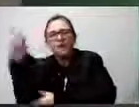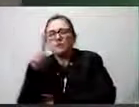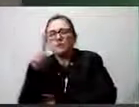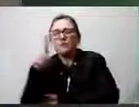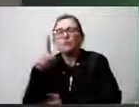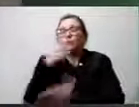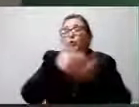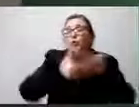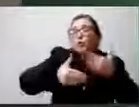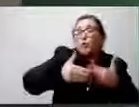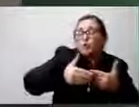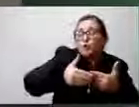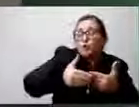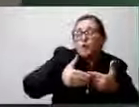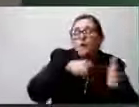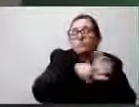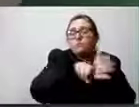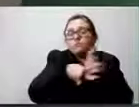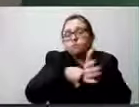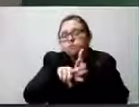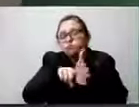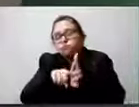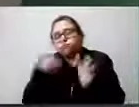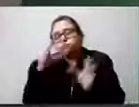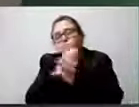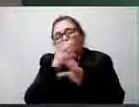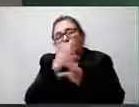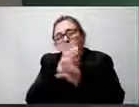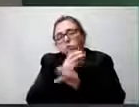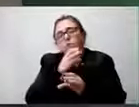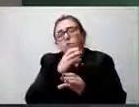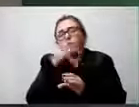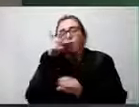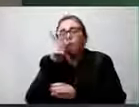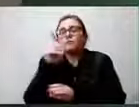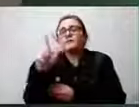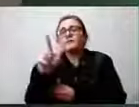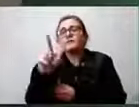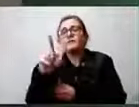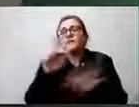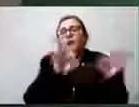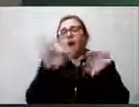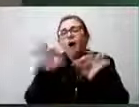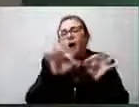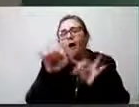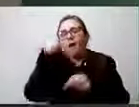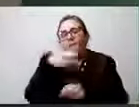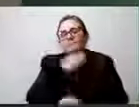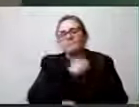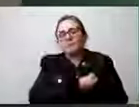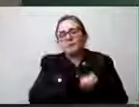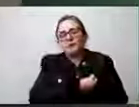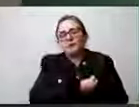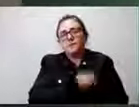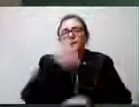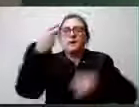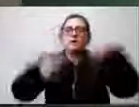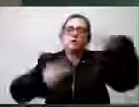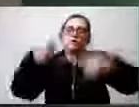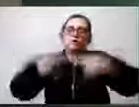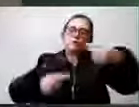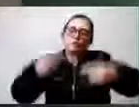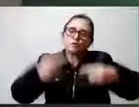isso compõe clinicamente para a gente chegar mais adiante e fazer essa indicação ou não cirúrgica, né? Essa discussão com o médico, inclusive. Acho